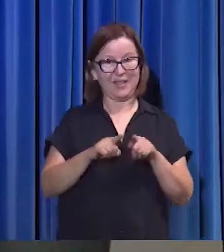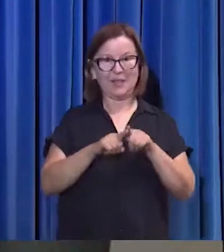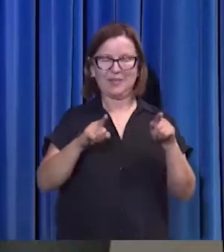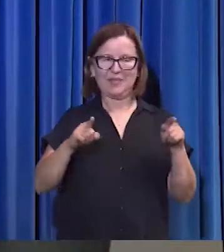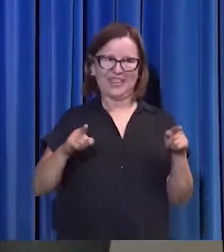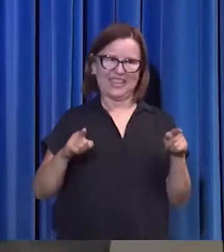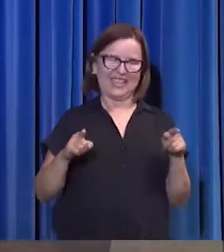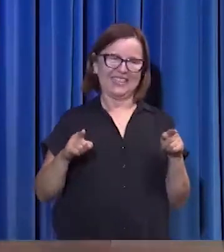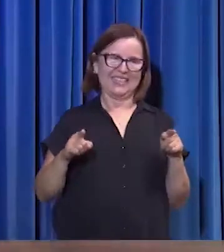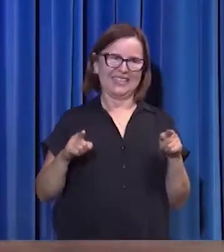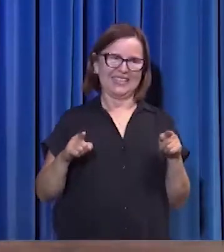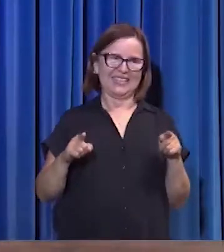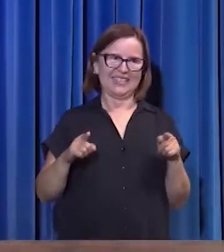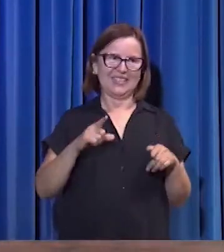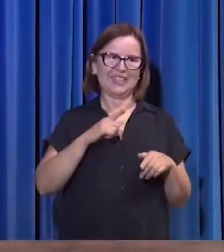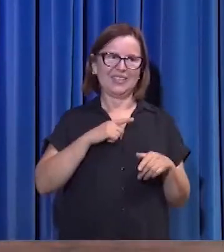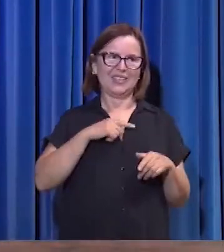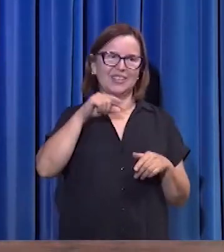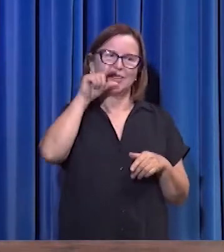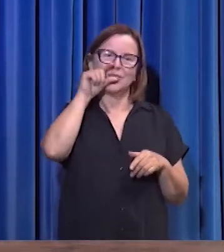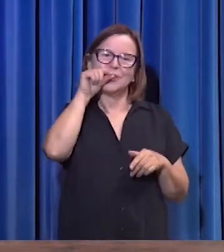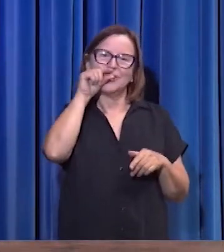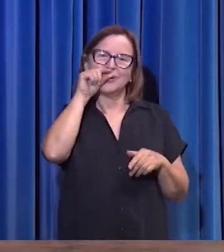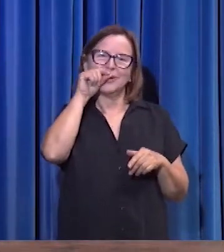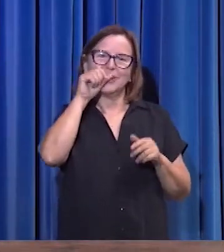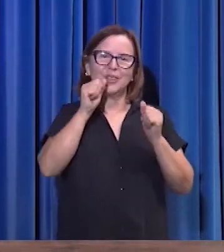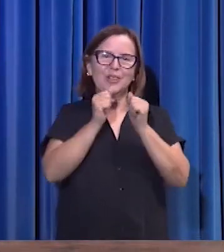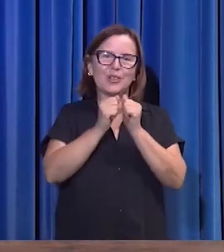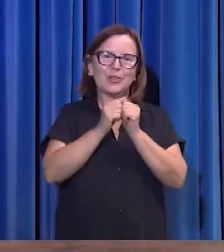estava a mãe com o filhote,